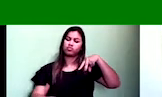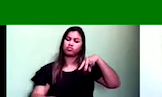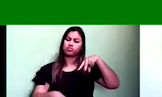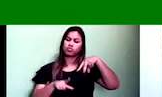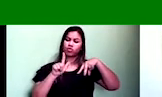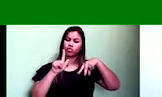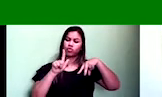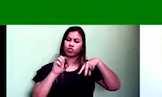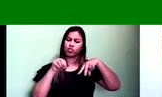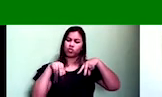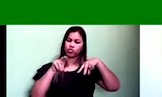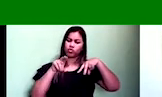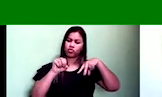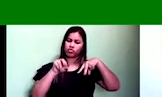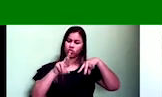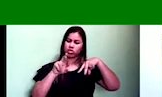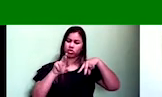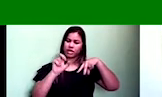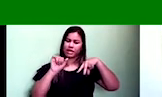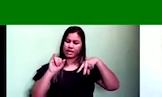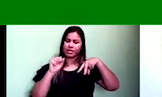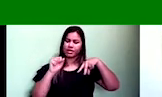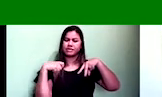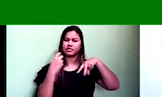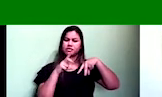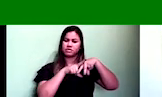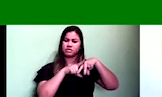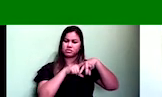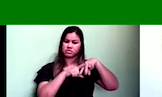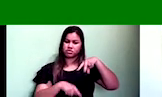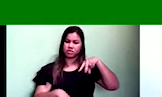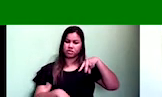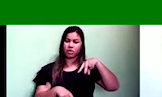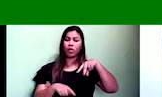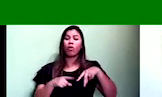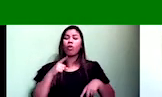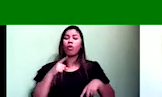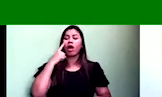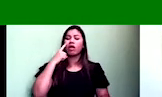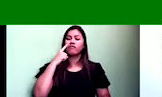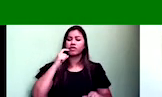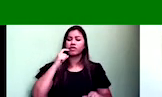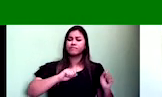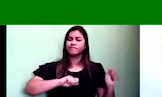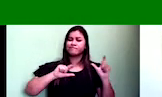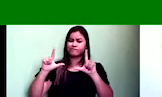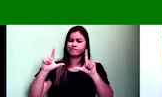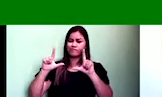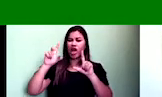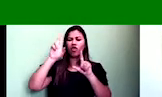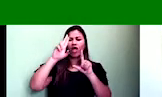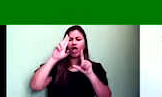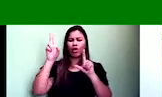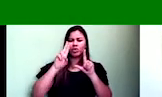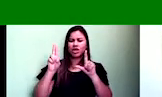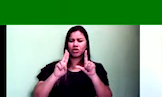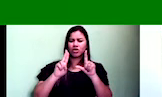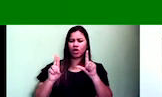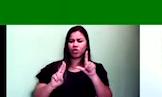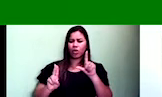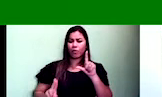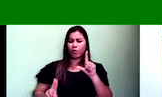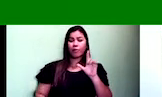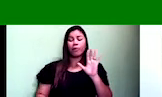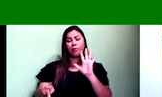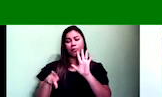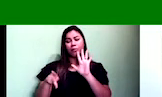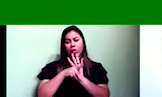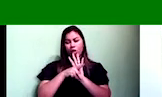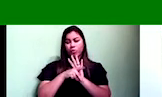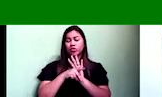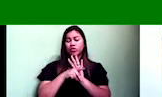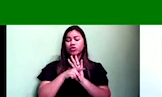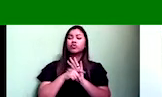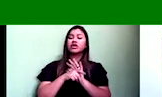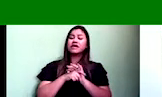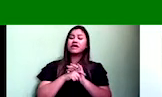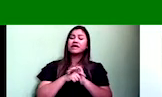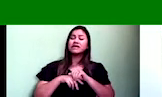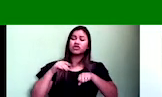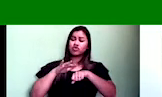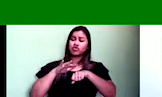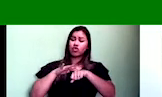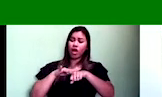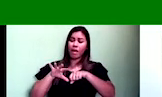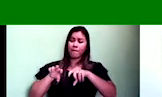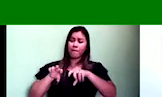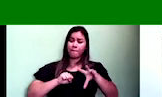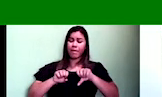cervicite, endometrite, salpingite, ou seja, infecções do aparelho genital, tanto no homem quanto na